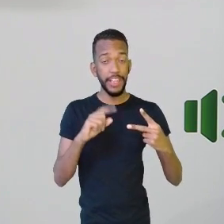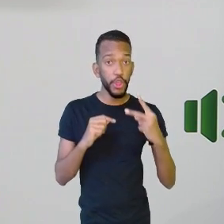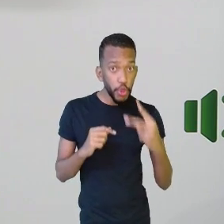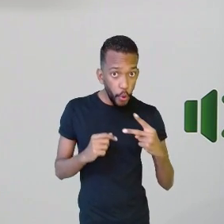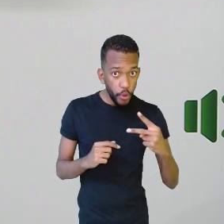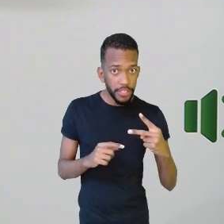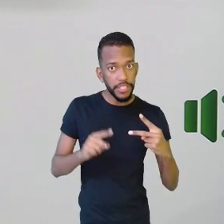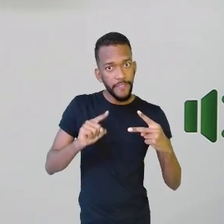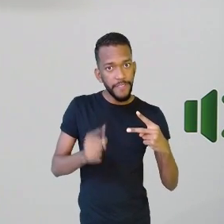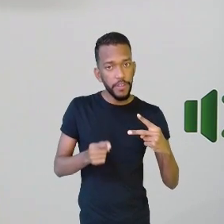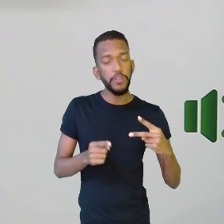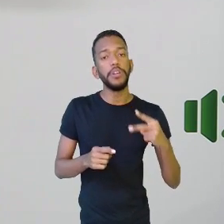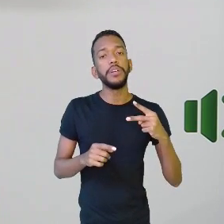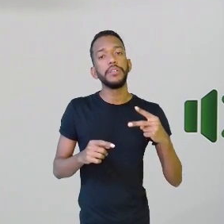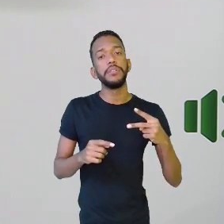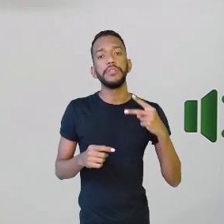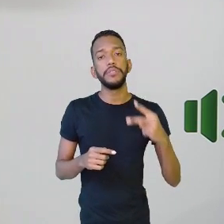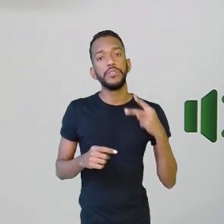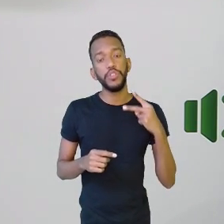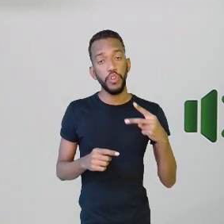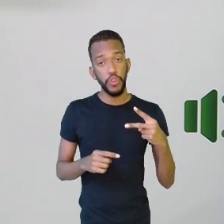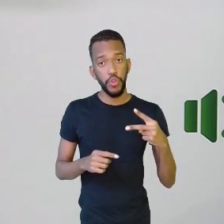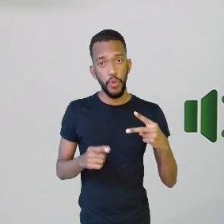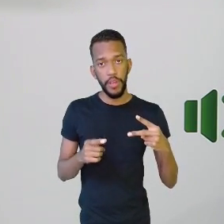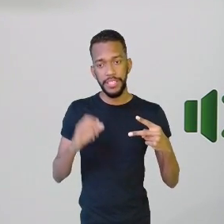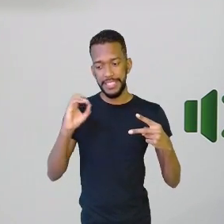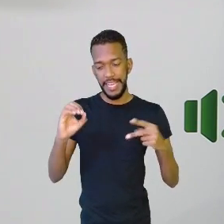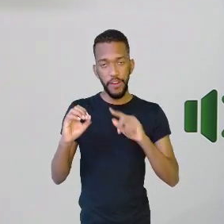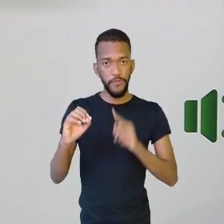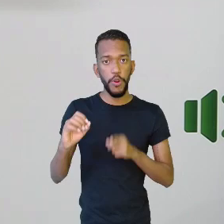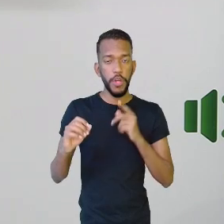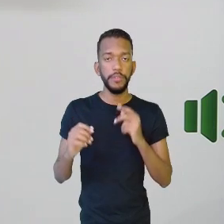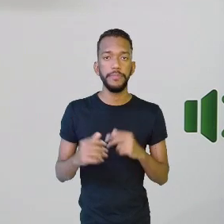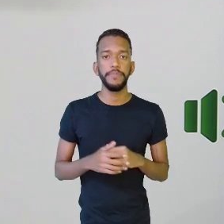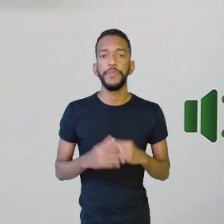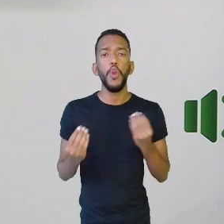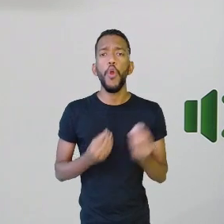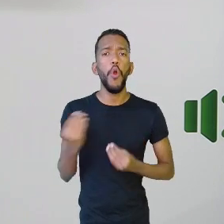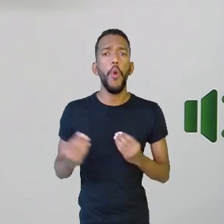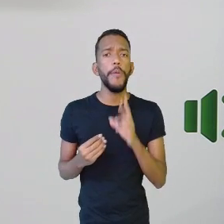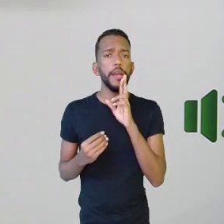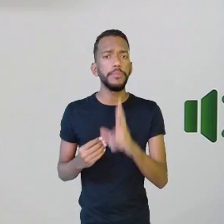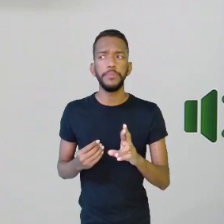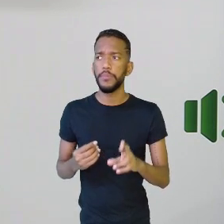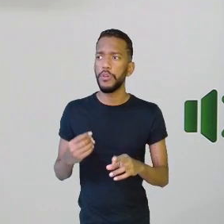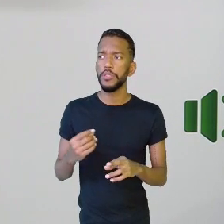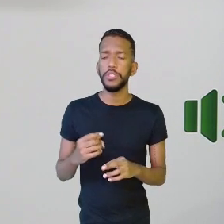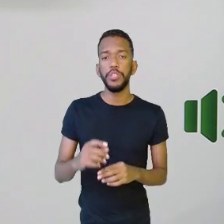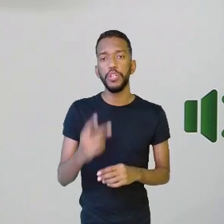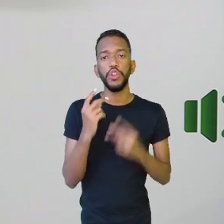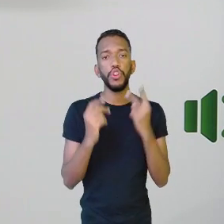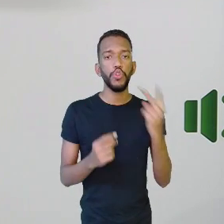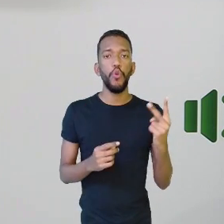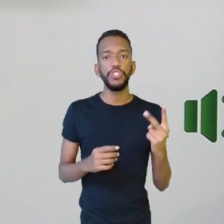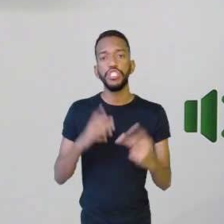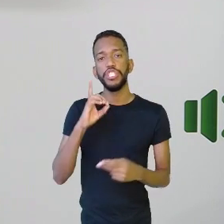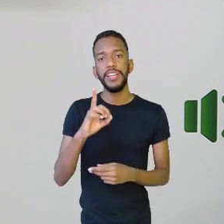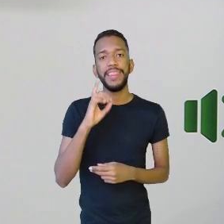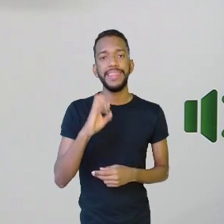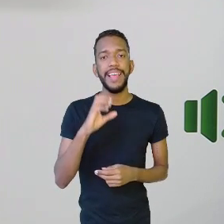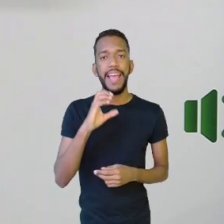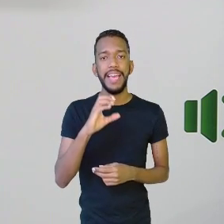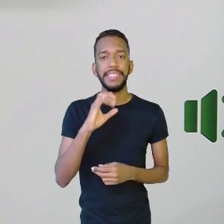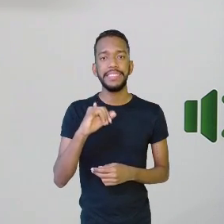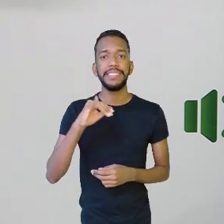2 décimos, 2 partes de 10, como é que se escreve 2 décimos? Como é que eu